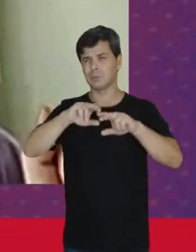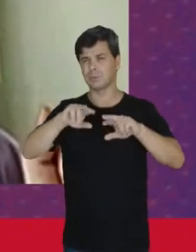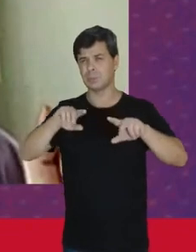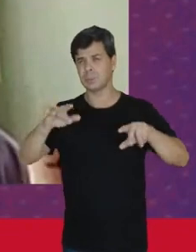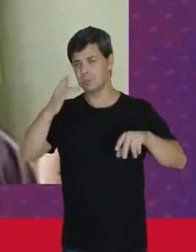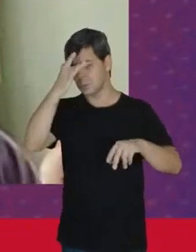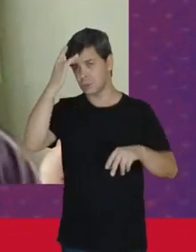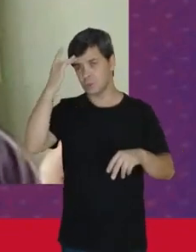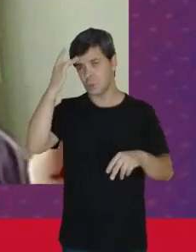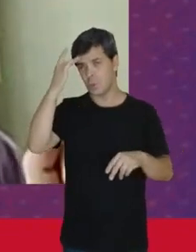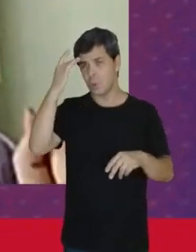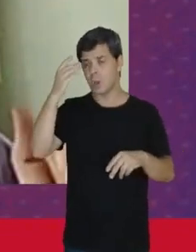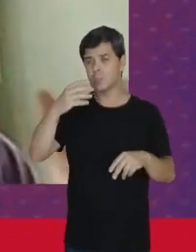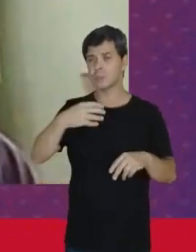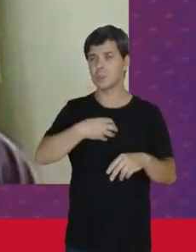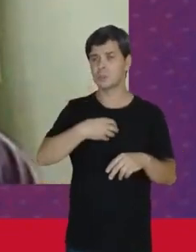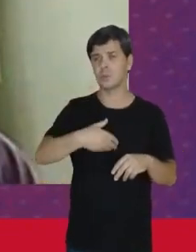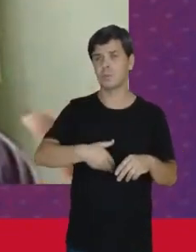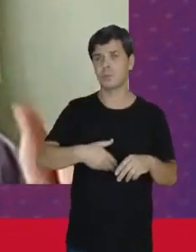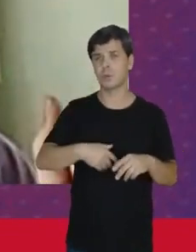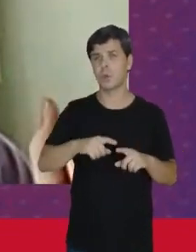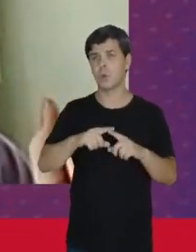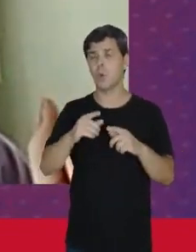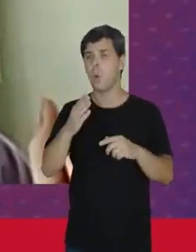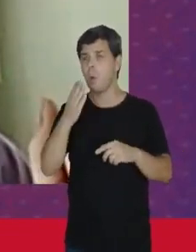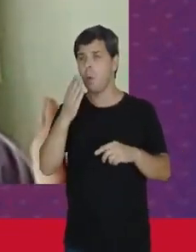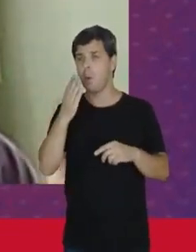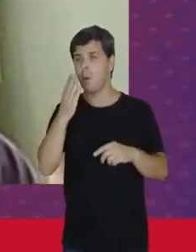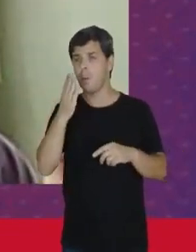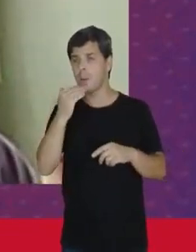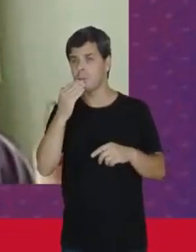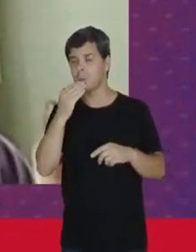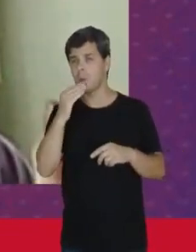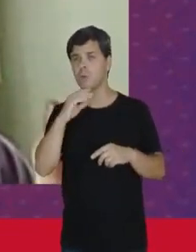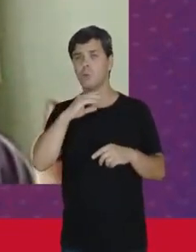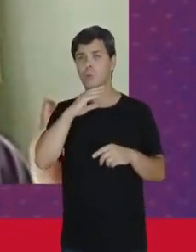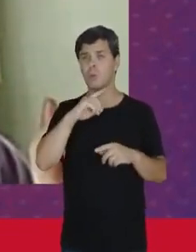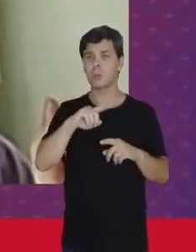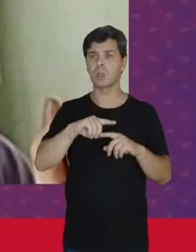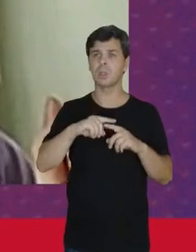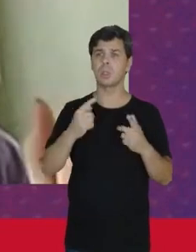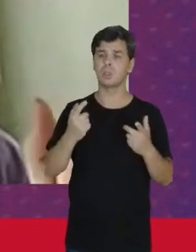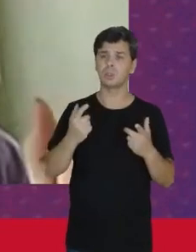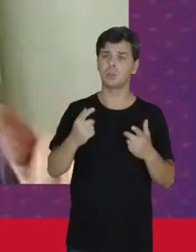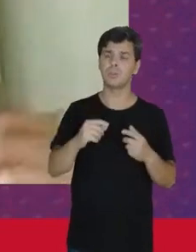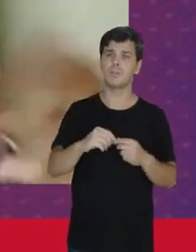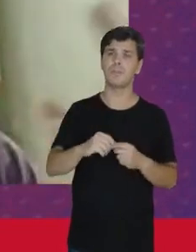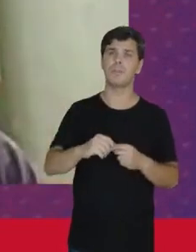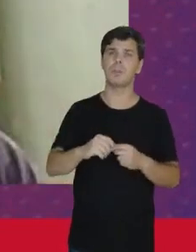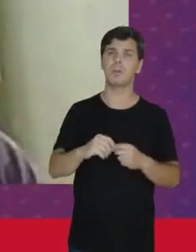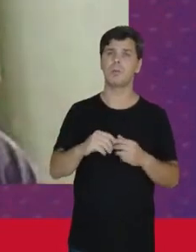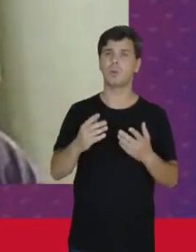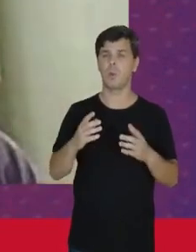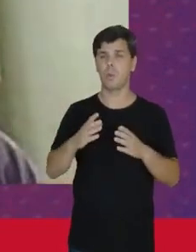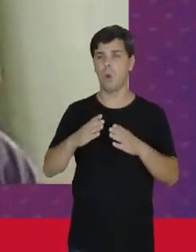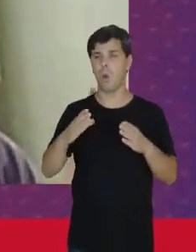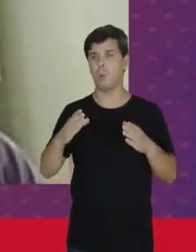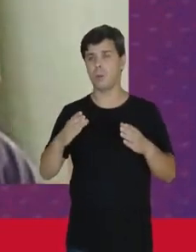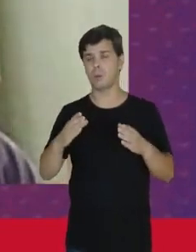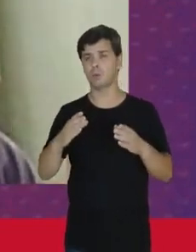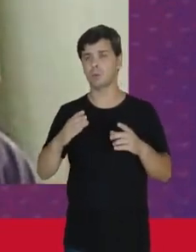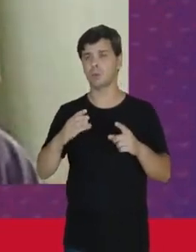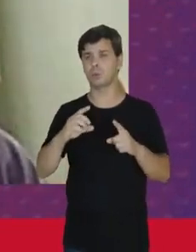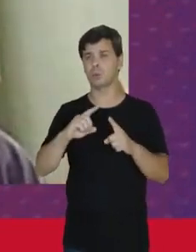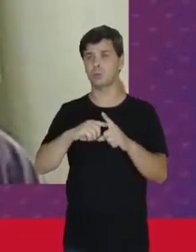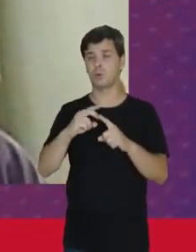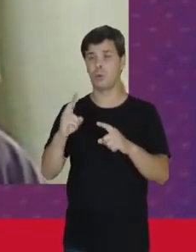pessoas passando fome, ou com má alimentação, ou com uma alimentação de má qualidade, né, com o aumento dos preços